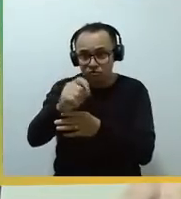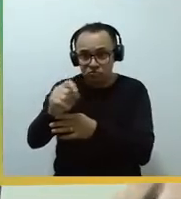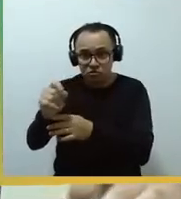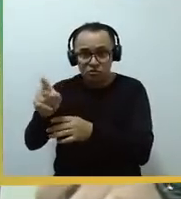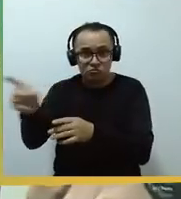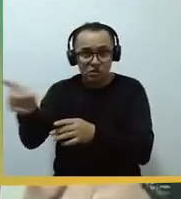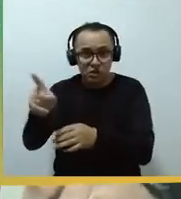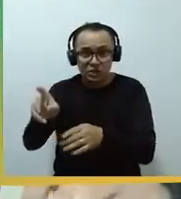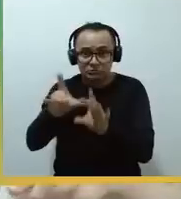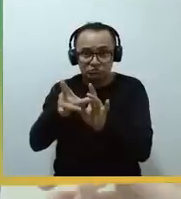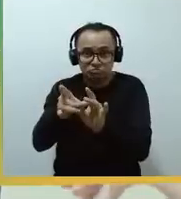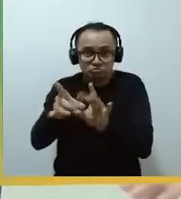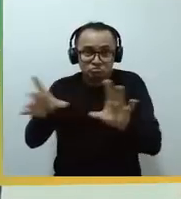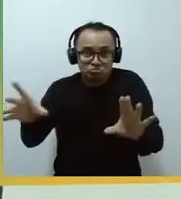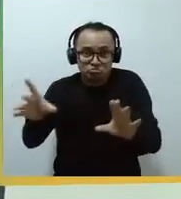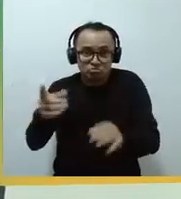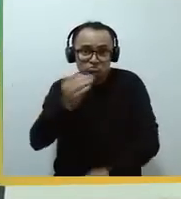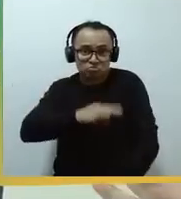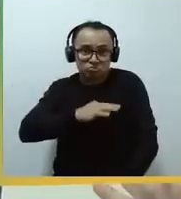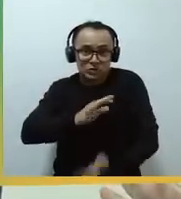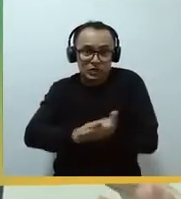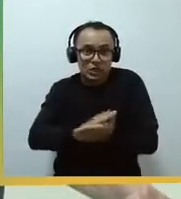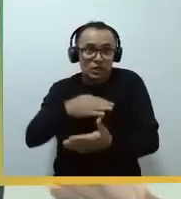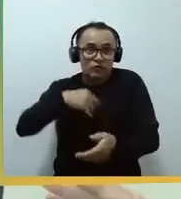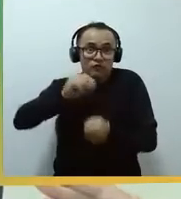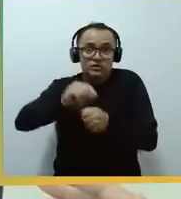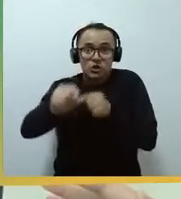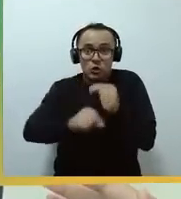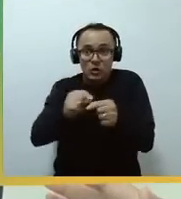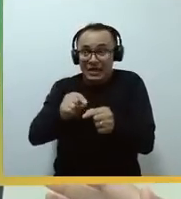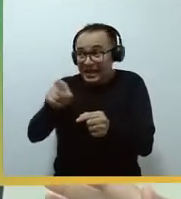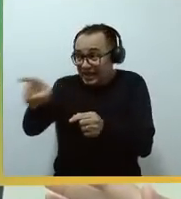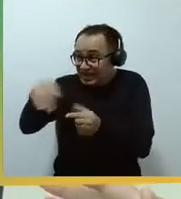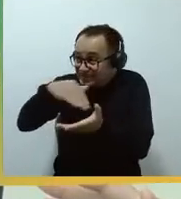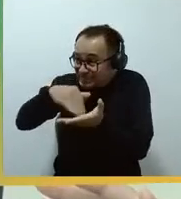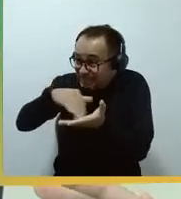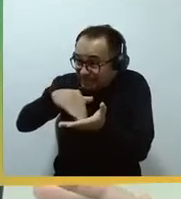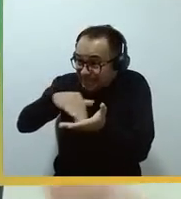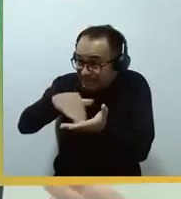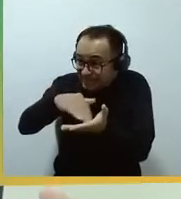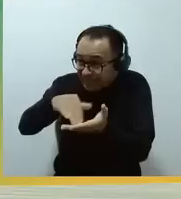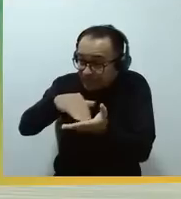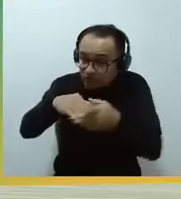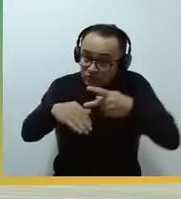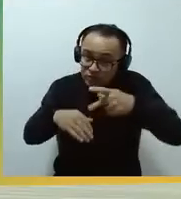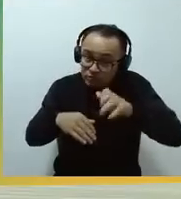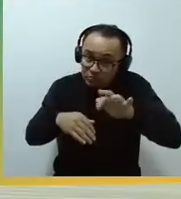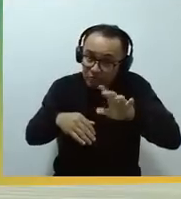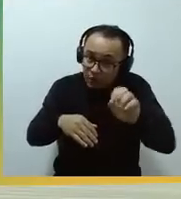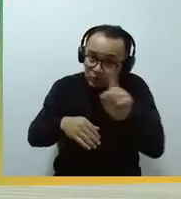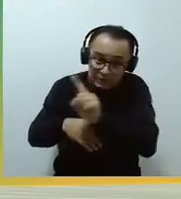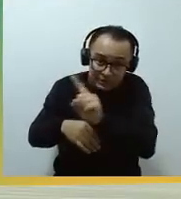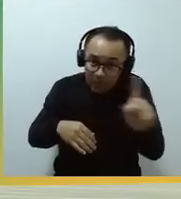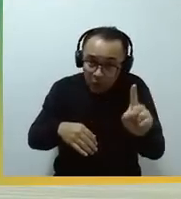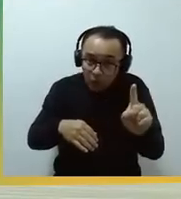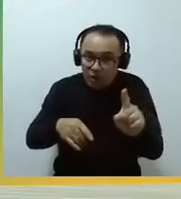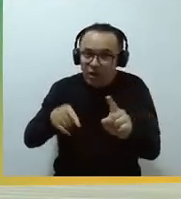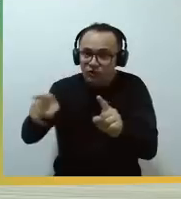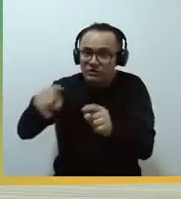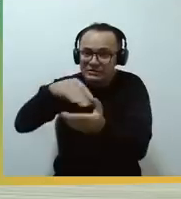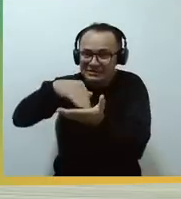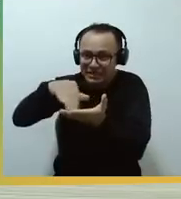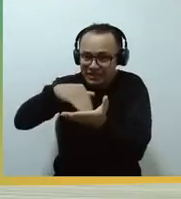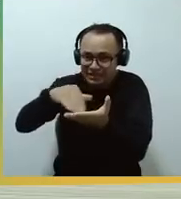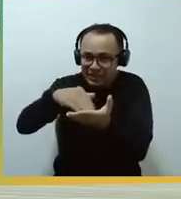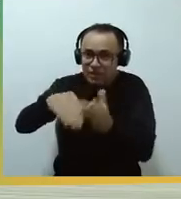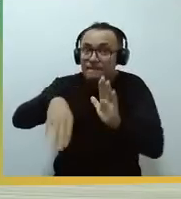sem vencimento, o que, que eu posso fazer? Ele não era secretário no governo do Paulo Duarte. Ele foi secretário, que foi secretário de planejamento,